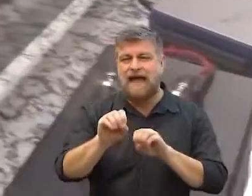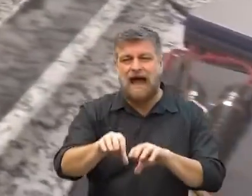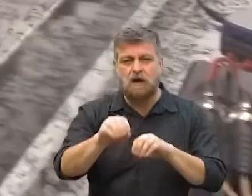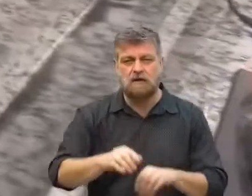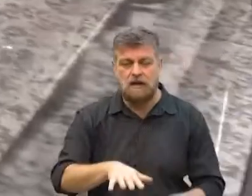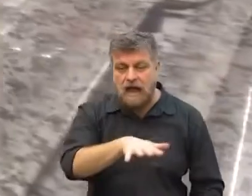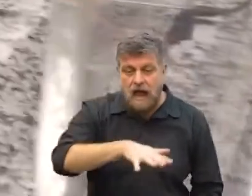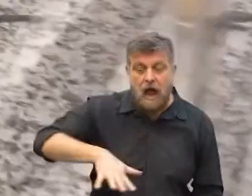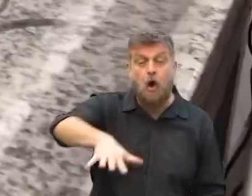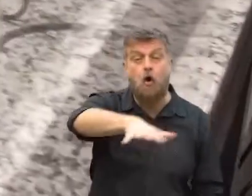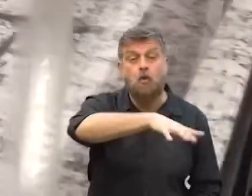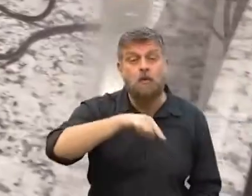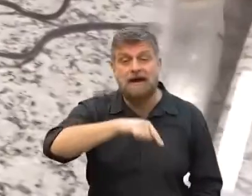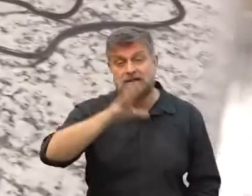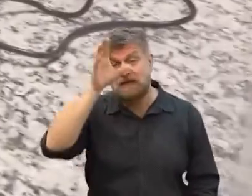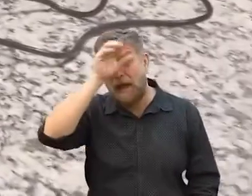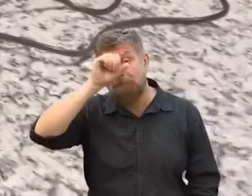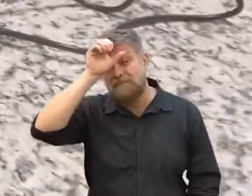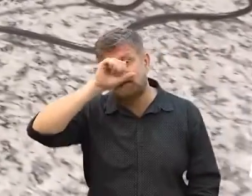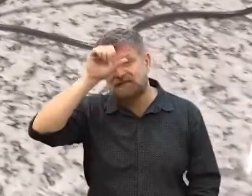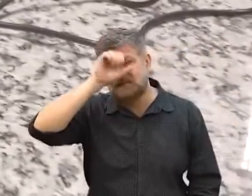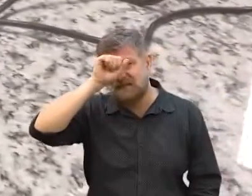chamo um ambiente de aprendizagem,